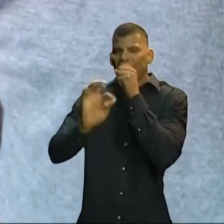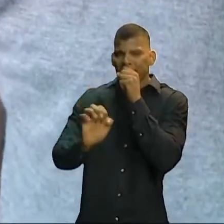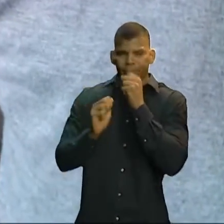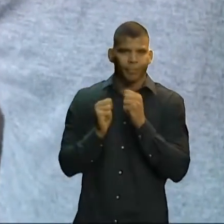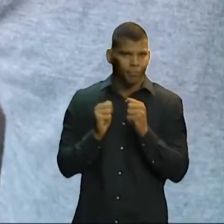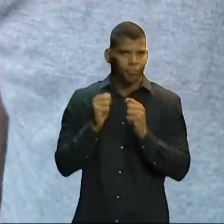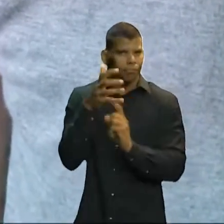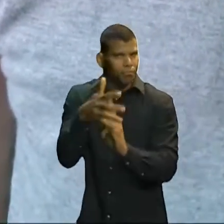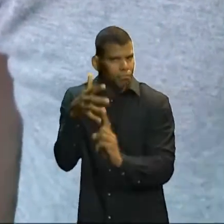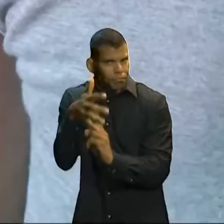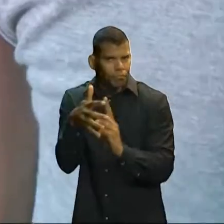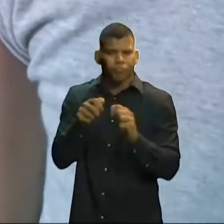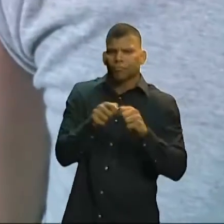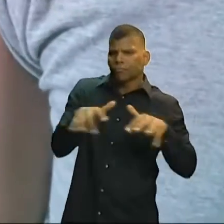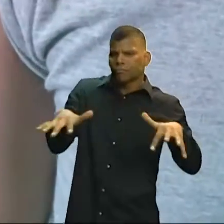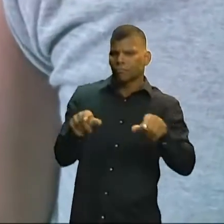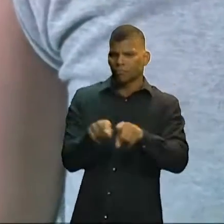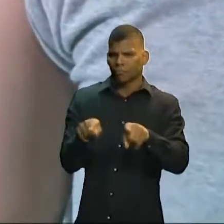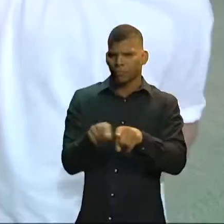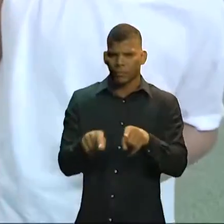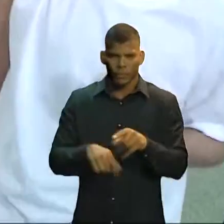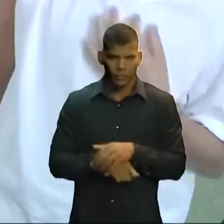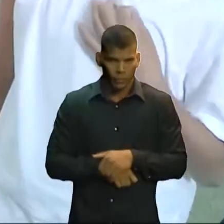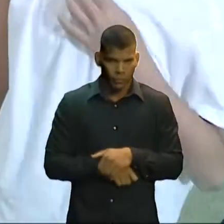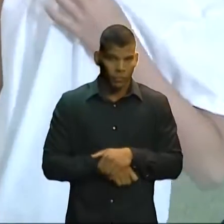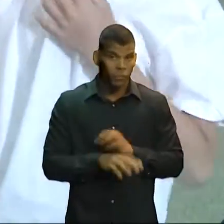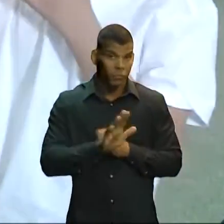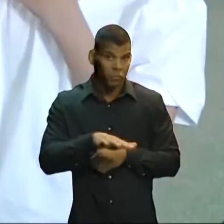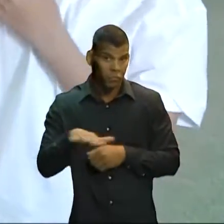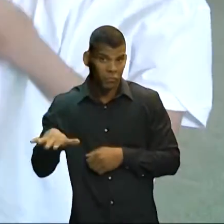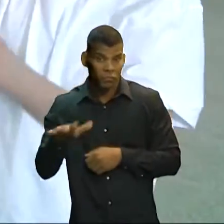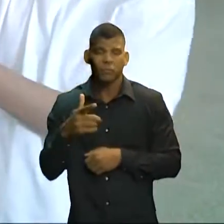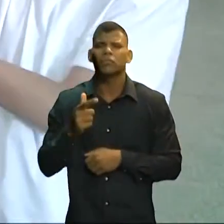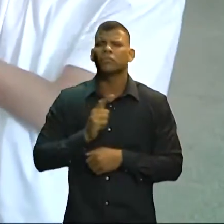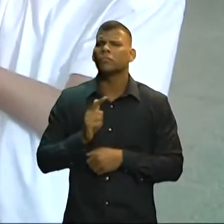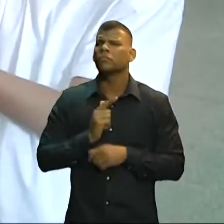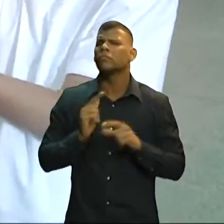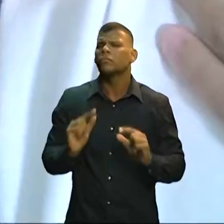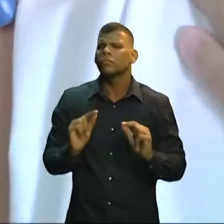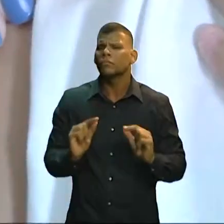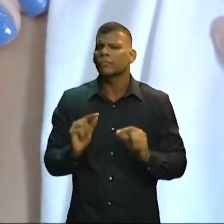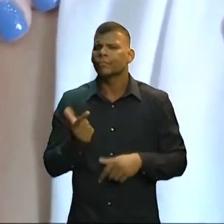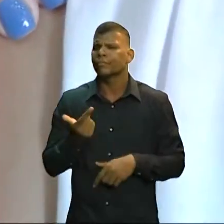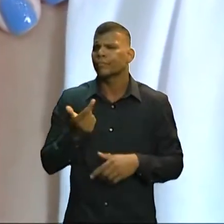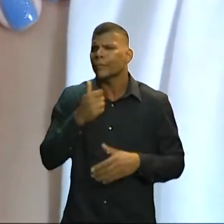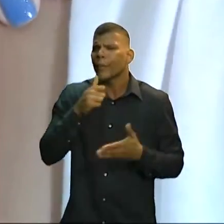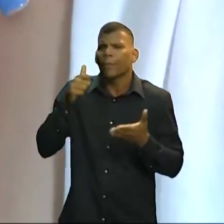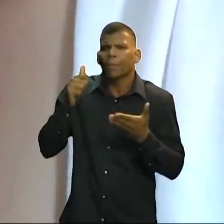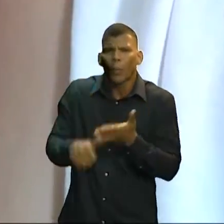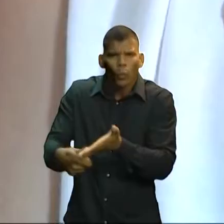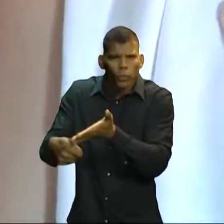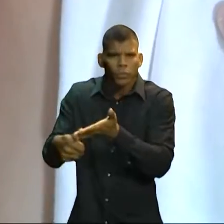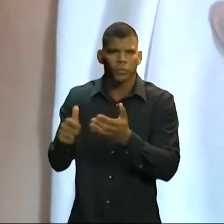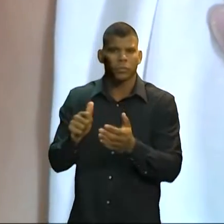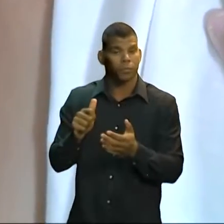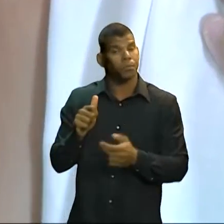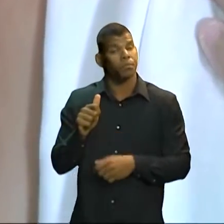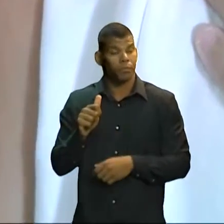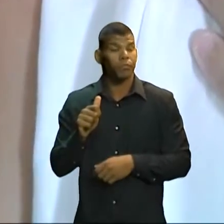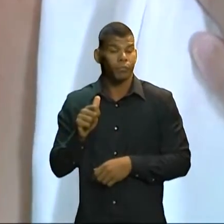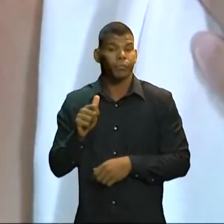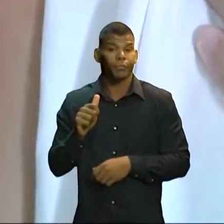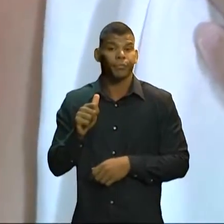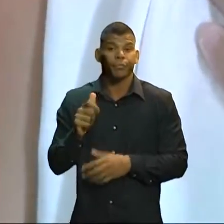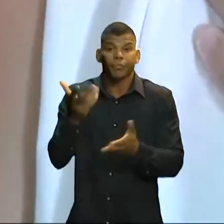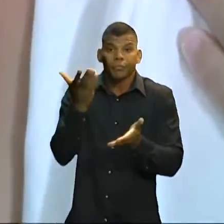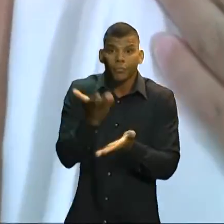da vacina contra a Covid-19 nas crianças prevê algumas sanções, desde multa, medidas protetivas, até mesmo a